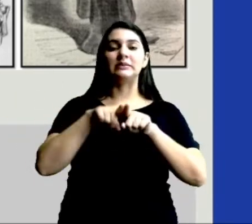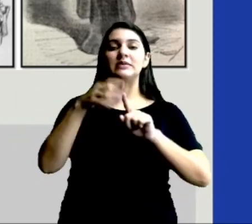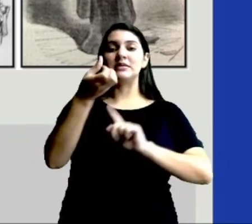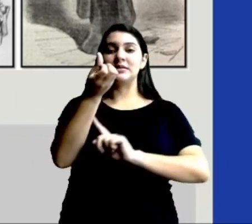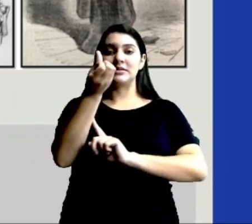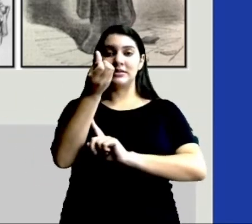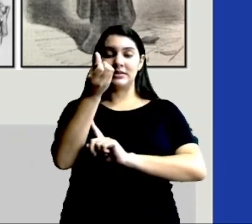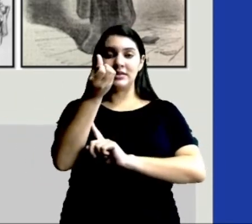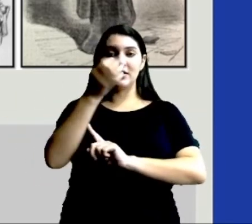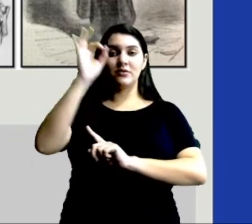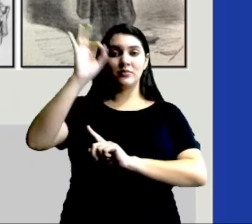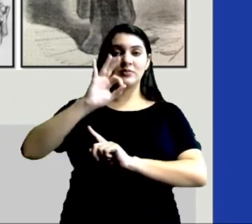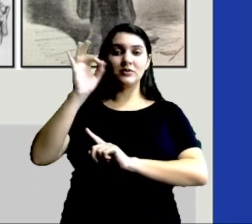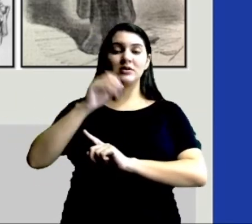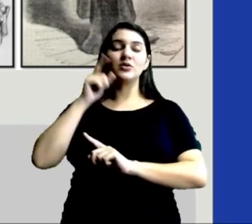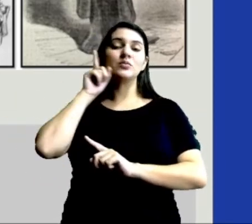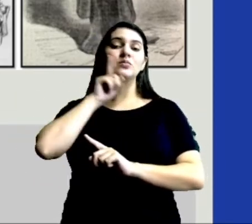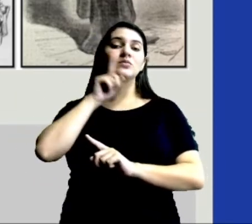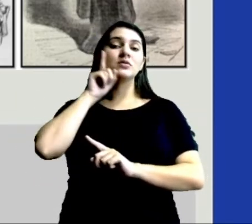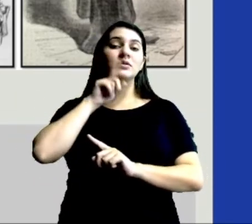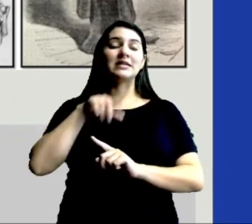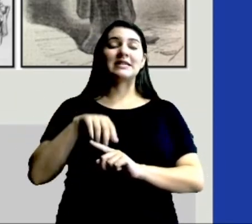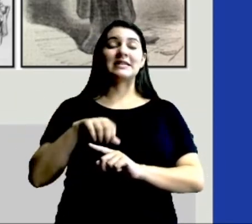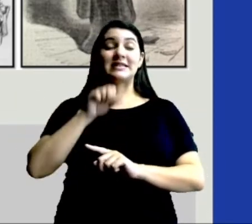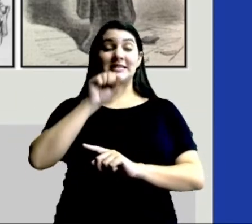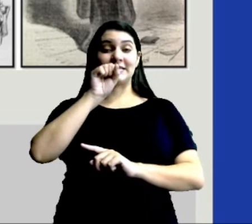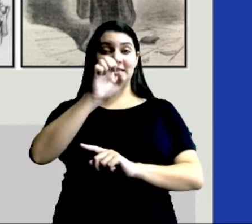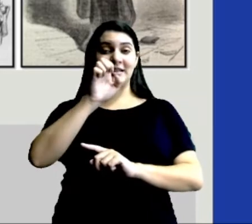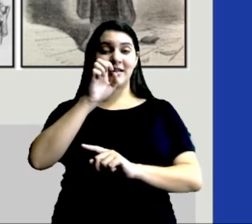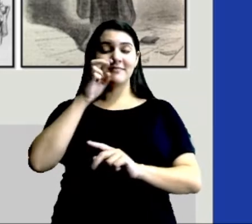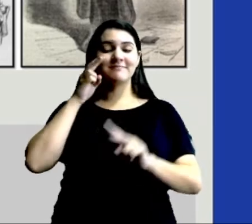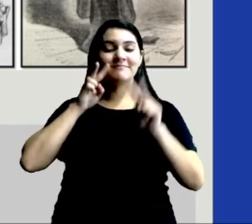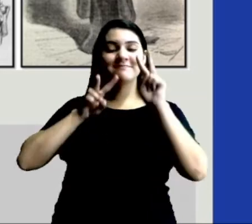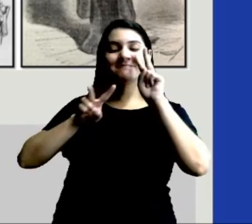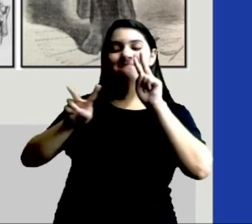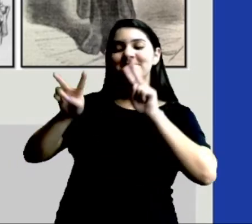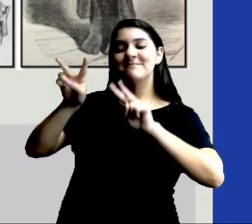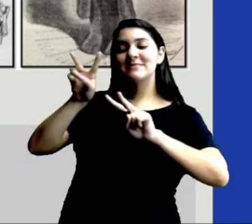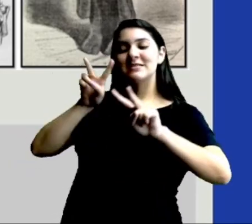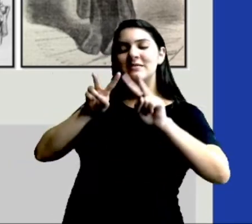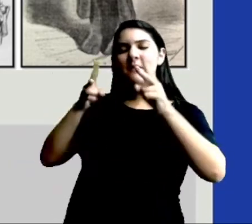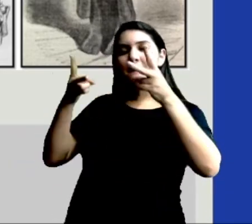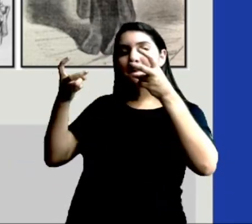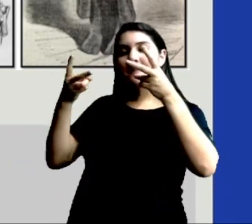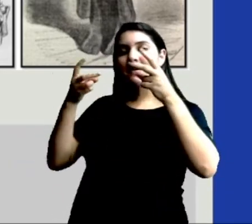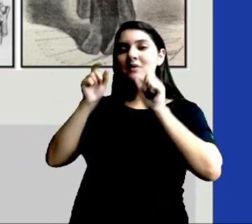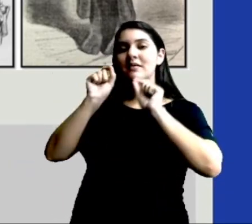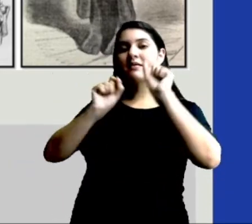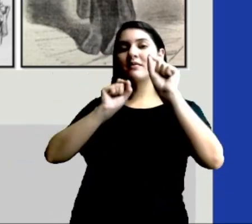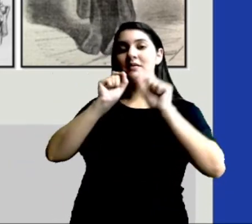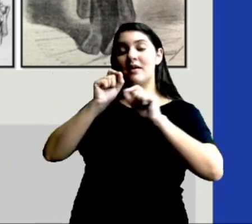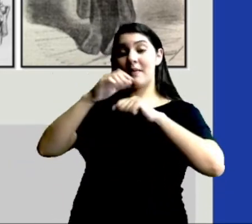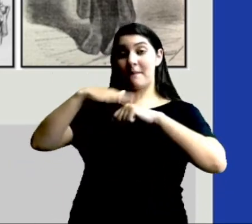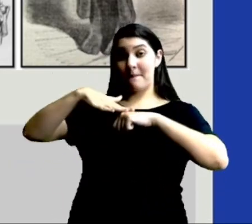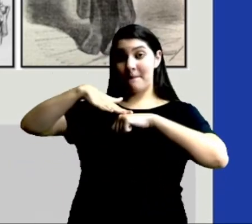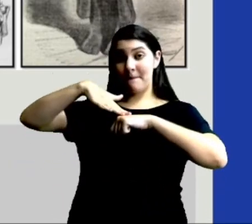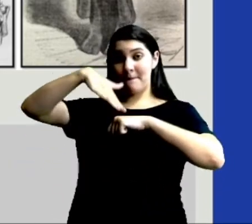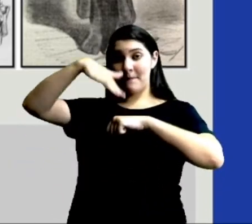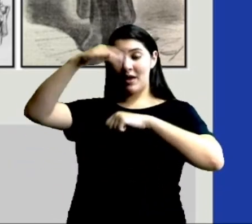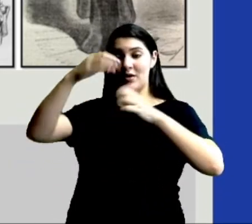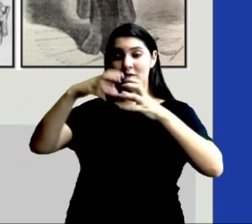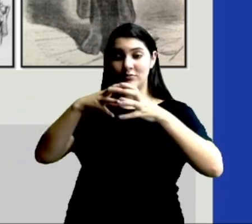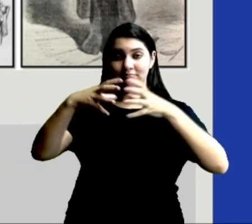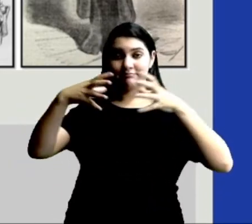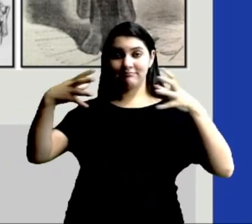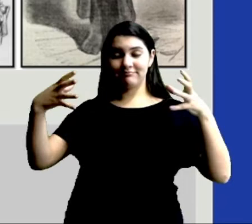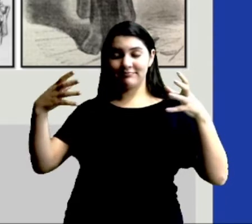para os Estados Unidos. Ou seja, se a gente for observar e analisar, percebemos que a maior parte veio